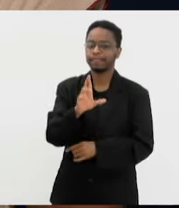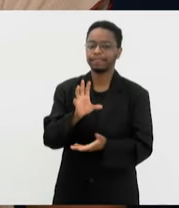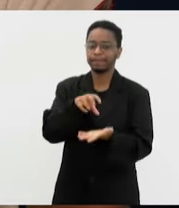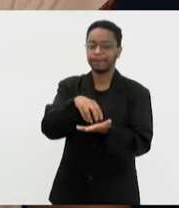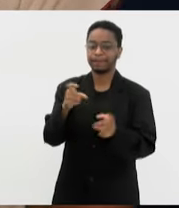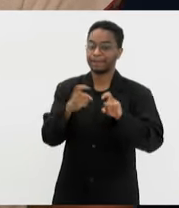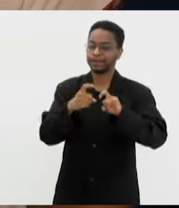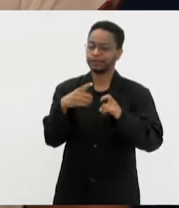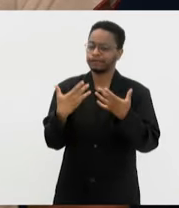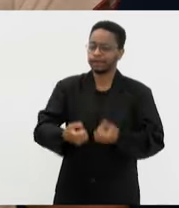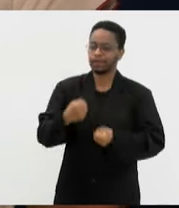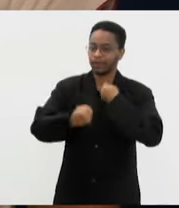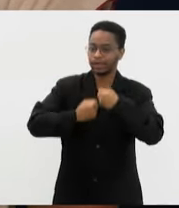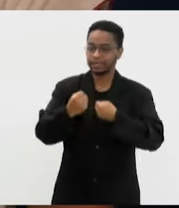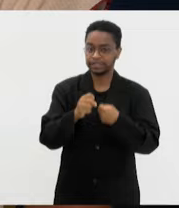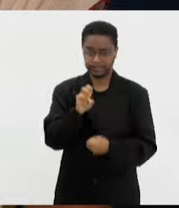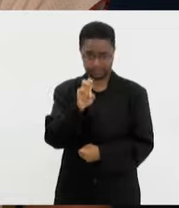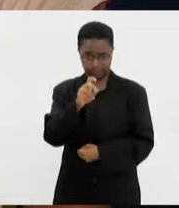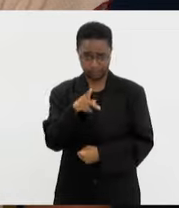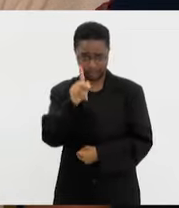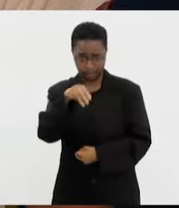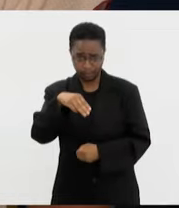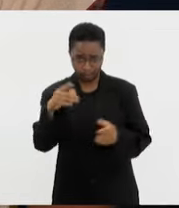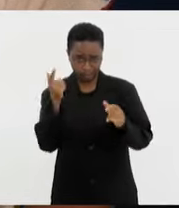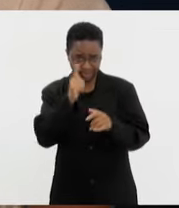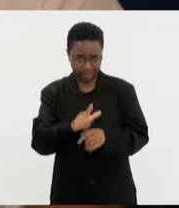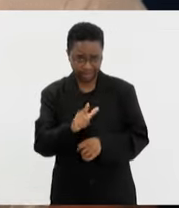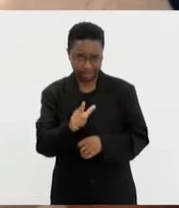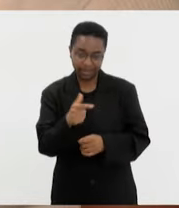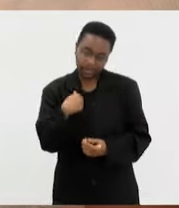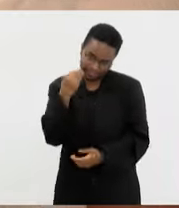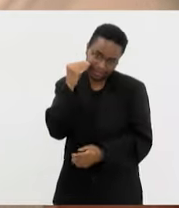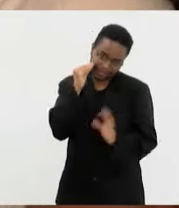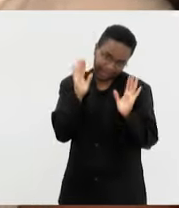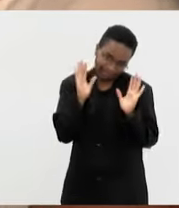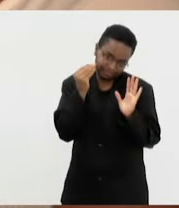a corrida. 5 quilômetros? Vai aguentar 5 quilômetros?